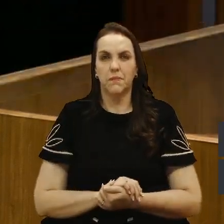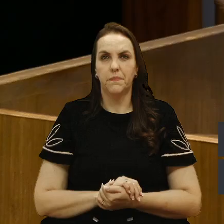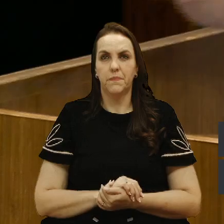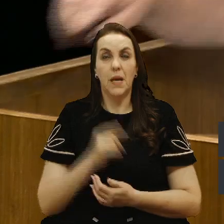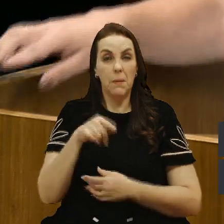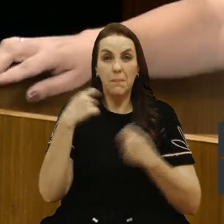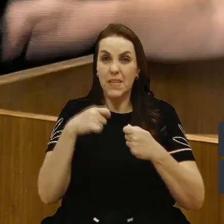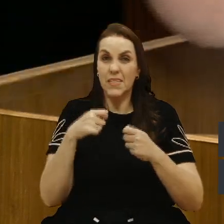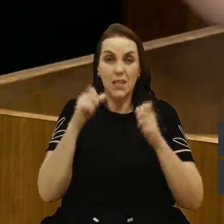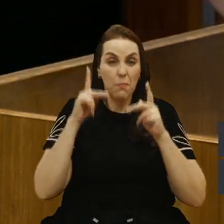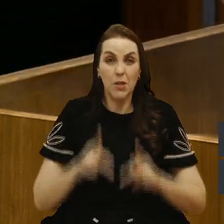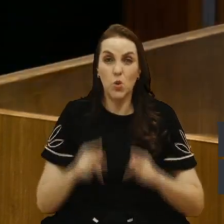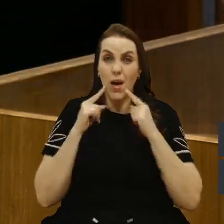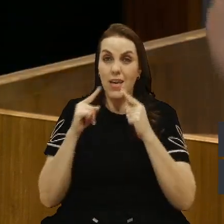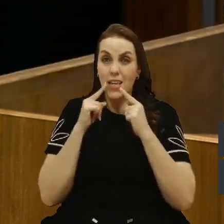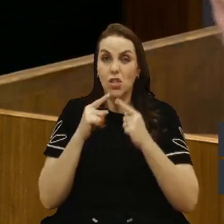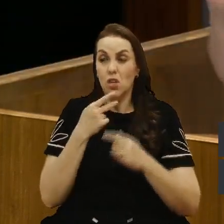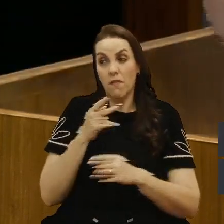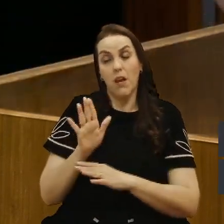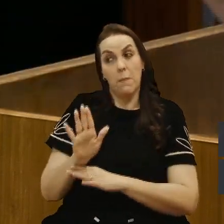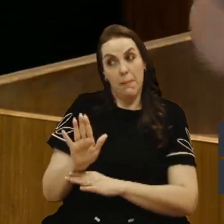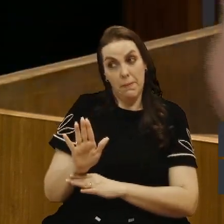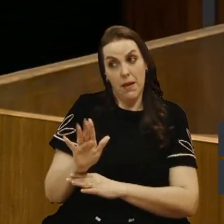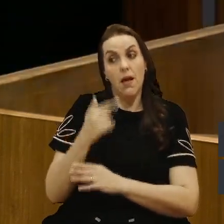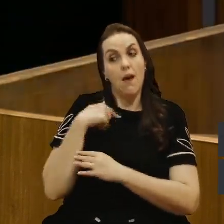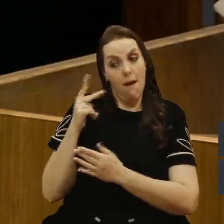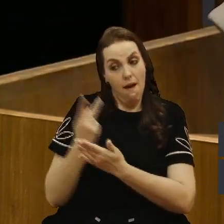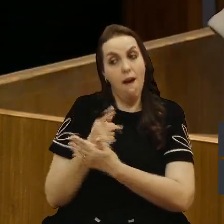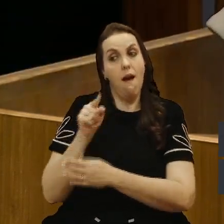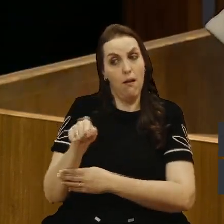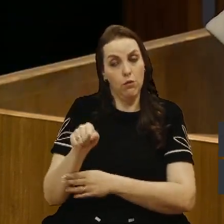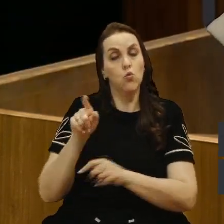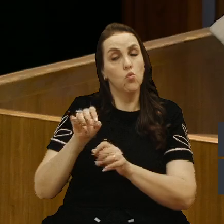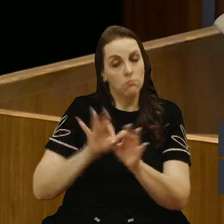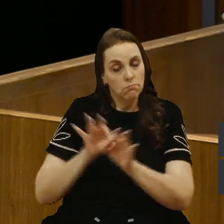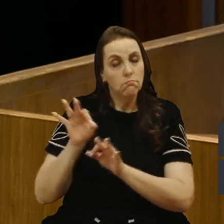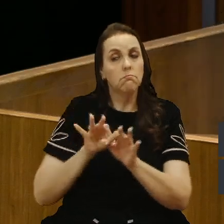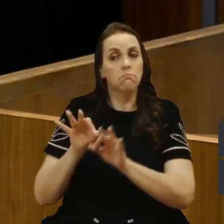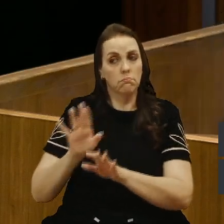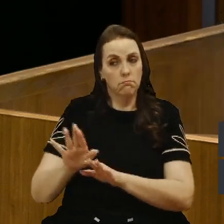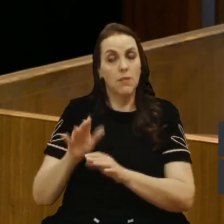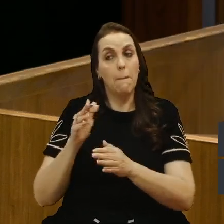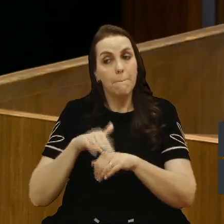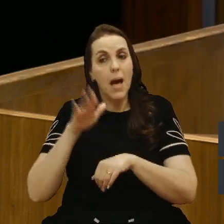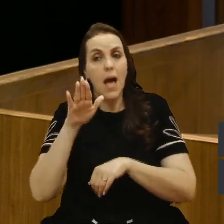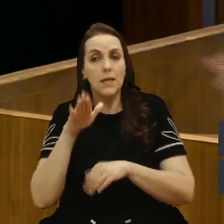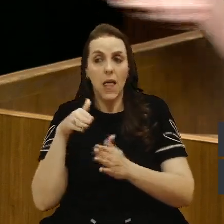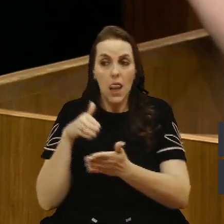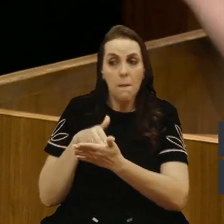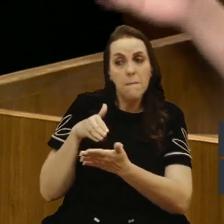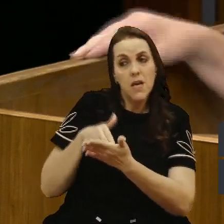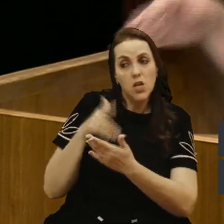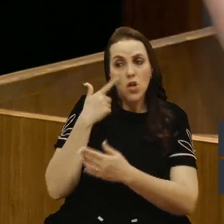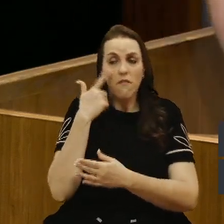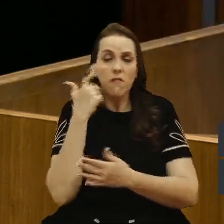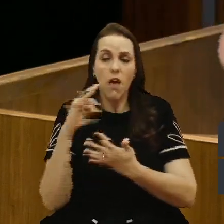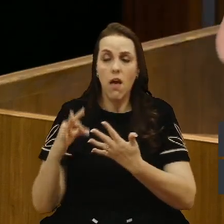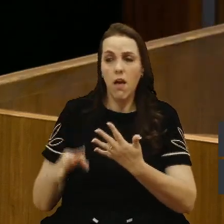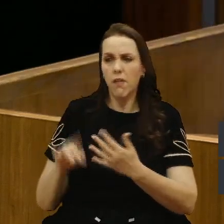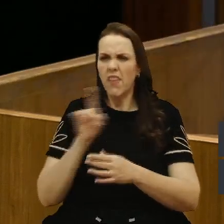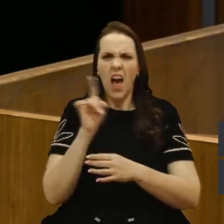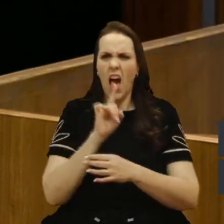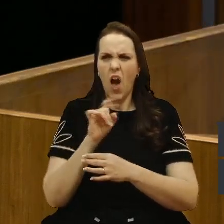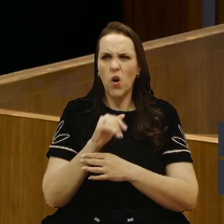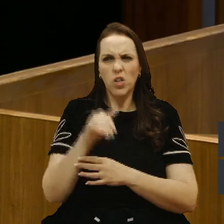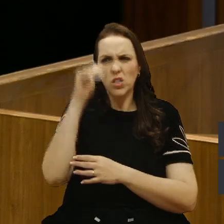Tem que ter a pessoa crítica que vai te dizer, opa, peraí, ali eu acho que tu foi demais, aqui a gente tem que rever. Mas não, eles escutam